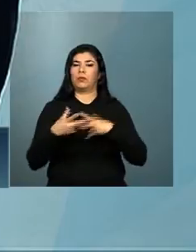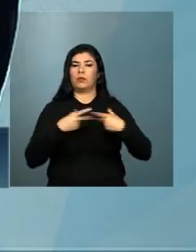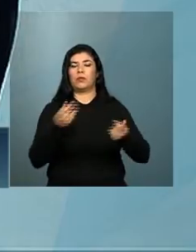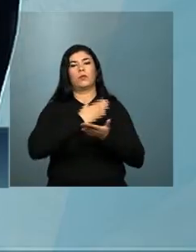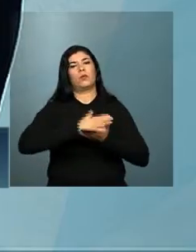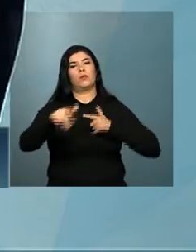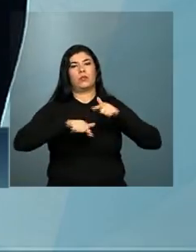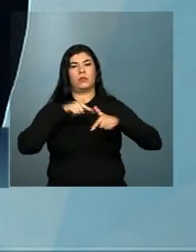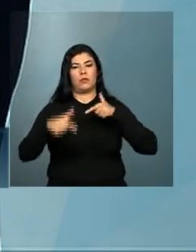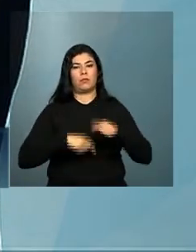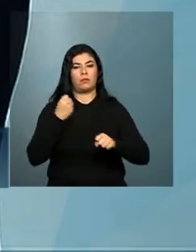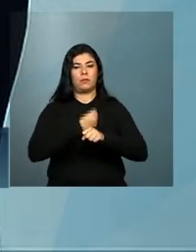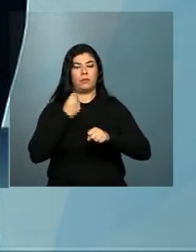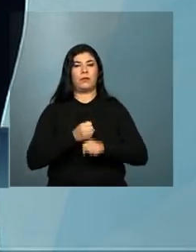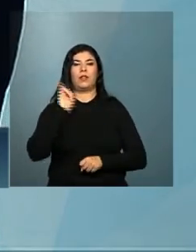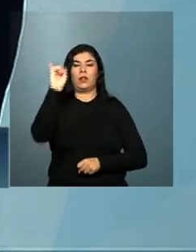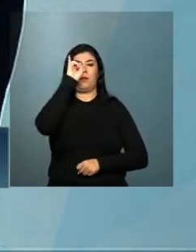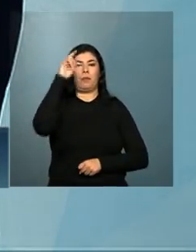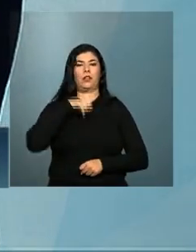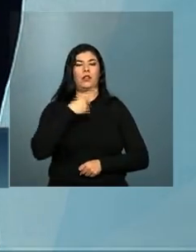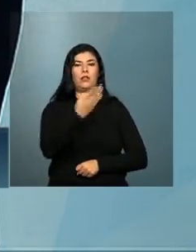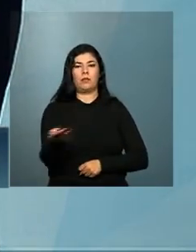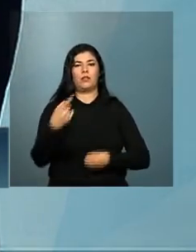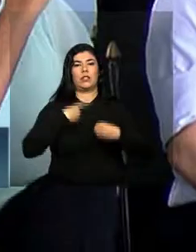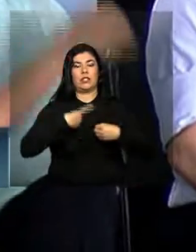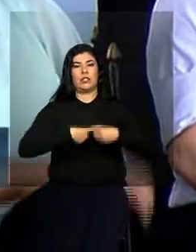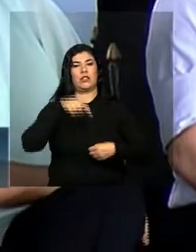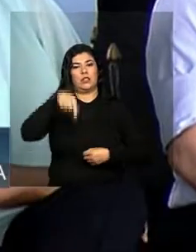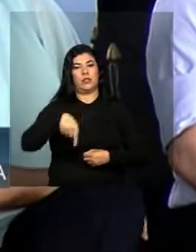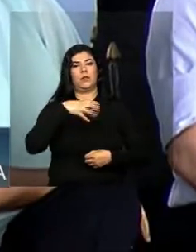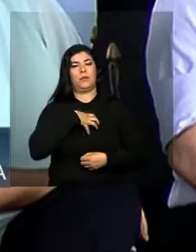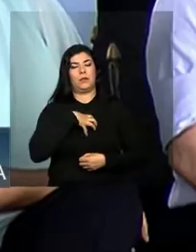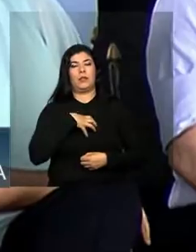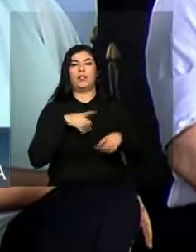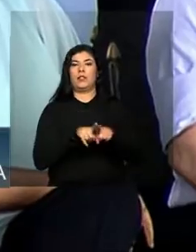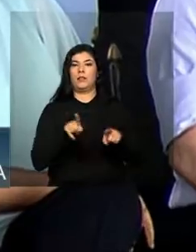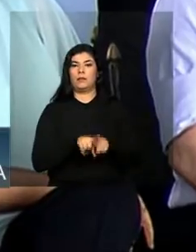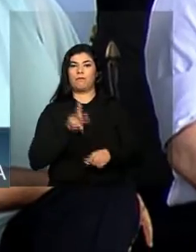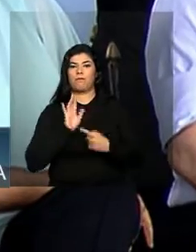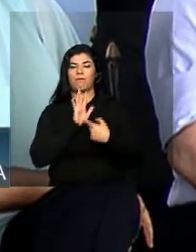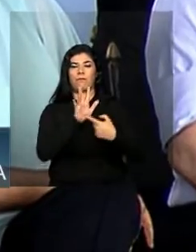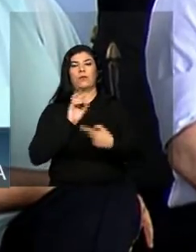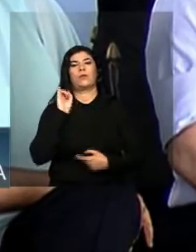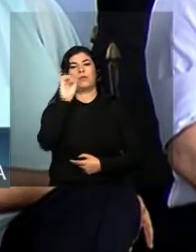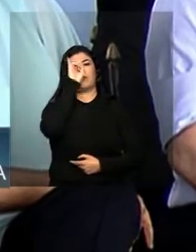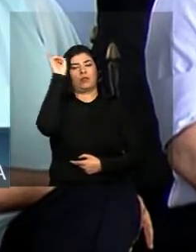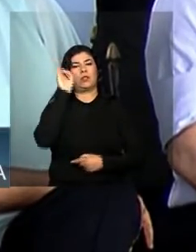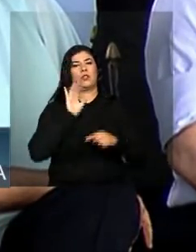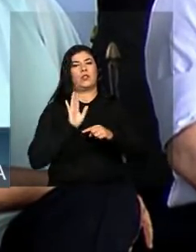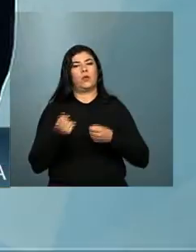para iniciar estas obras tão importantes para a cidade de Feira de Santana. que reconheça o financiamento da